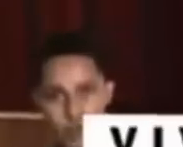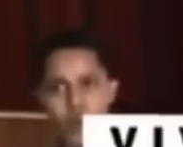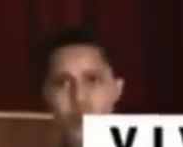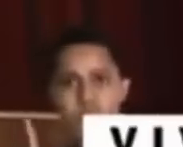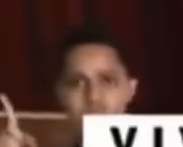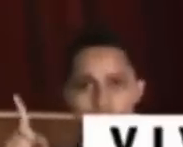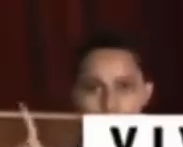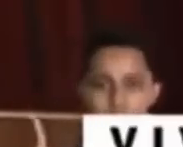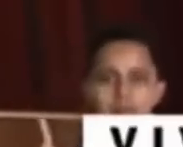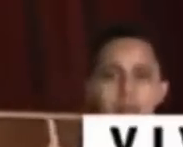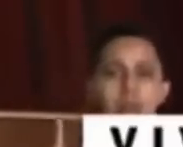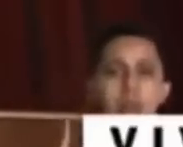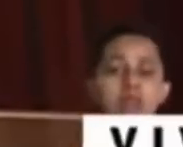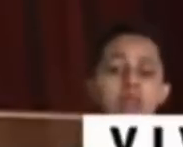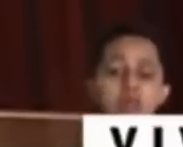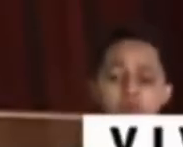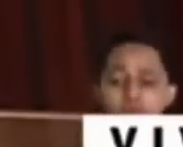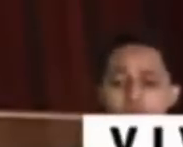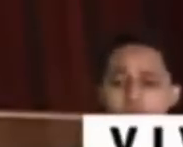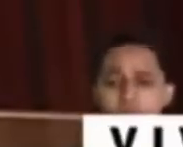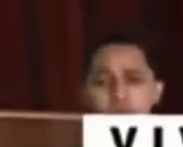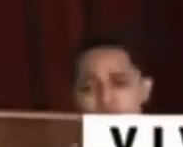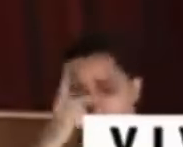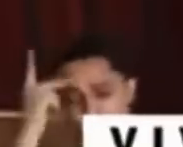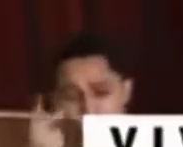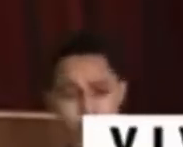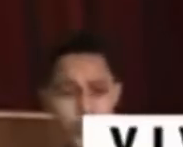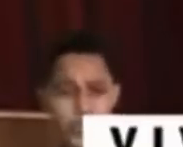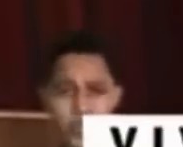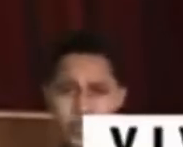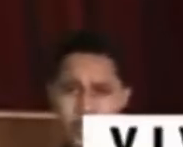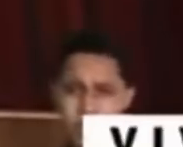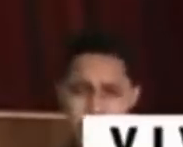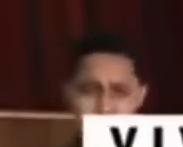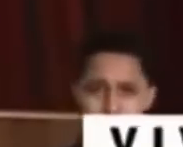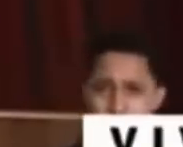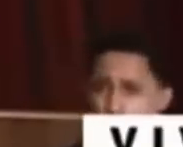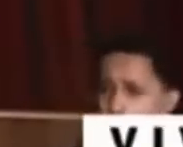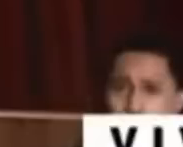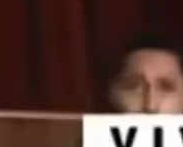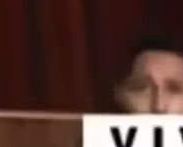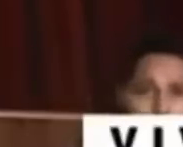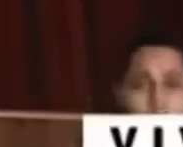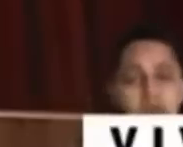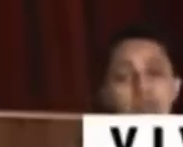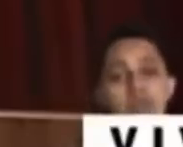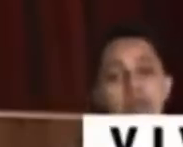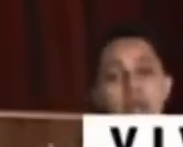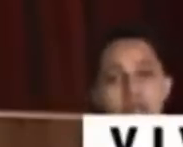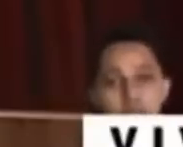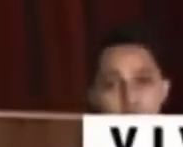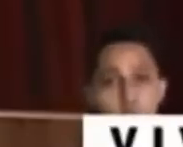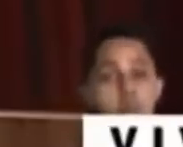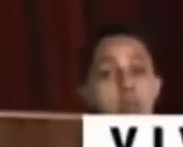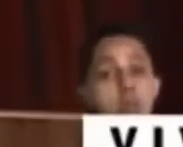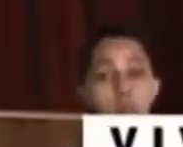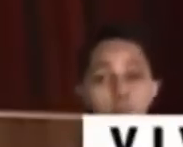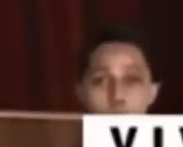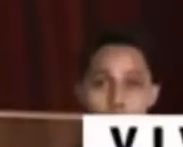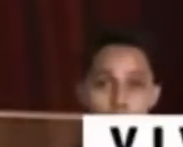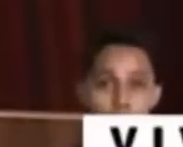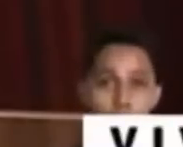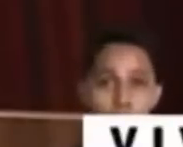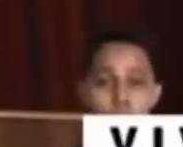já no início da fala dela. Então, ela já disse que está seguindo o relator, vota pela